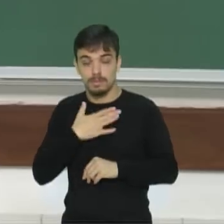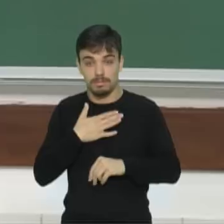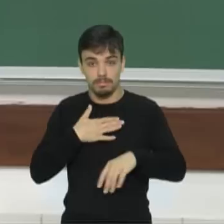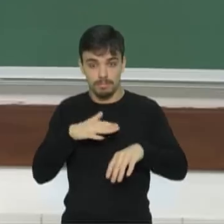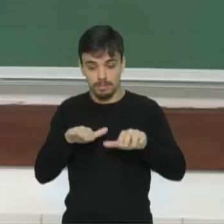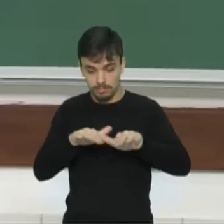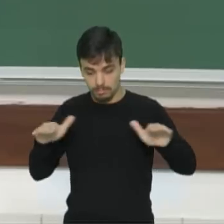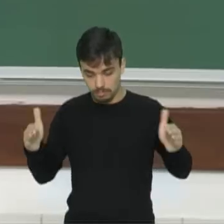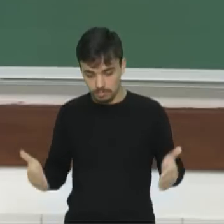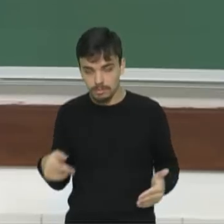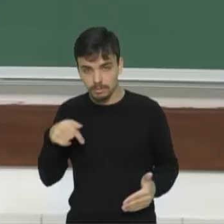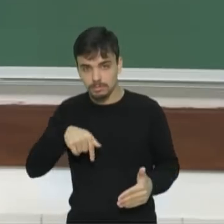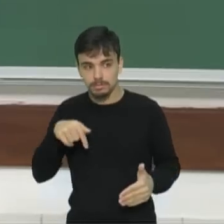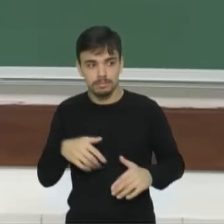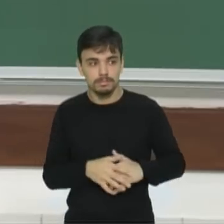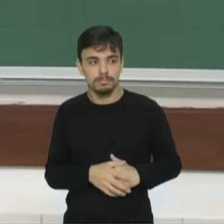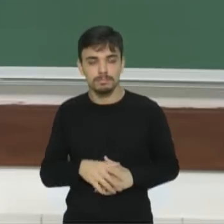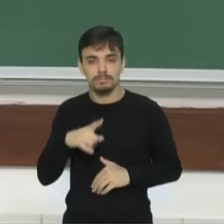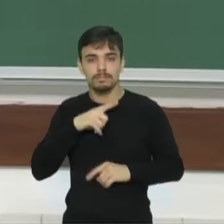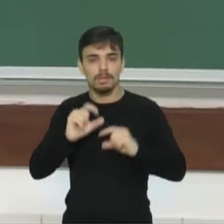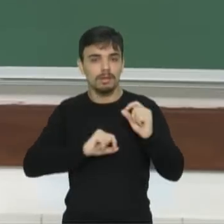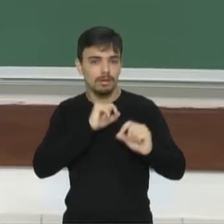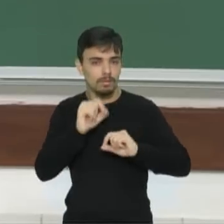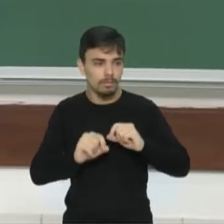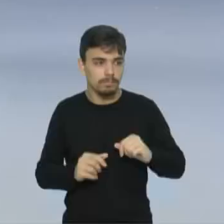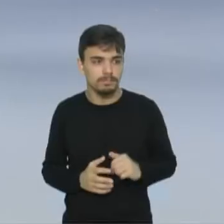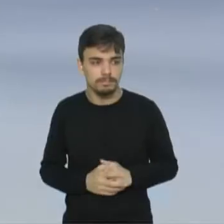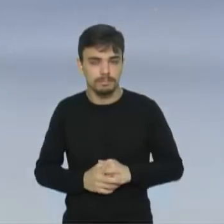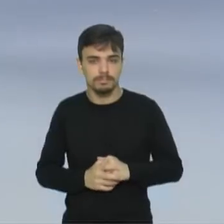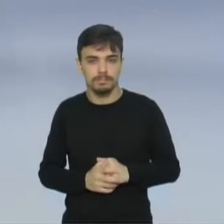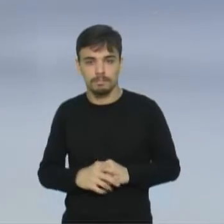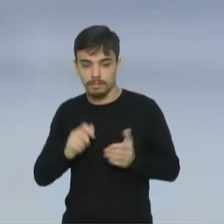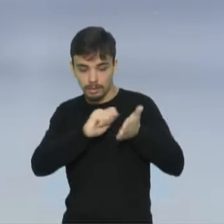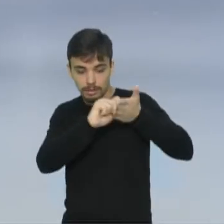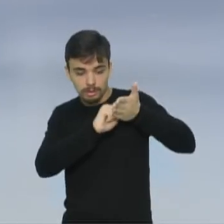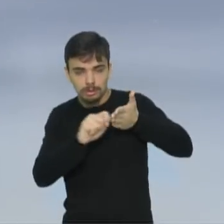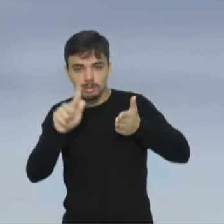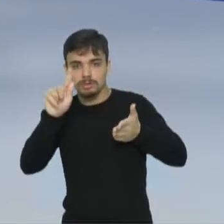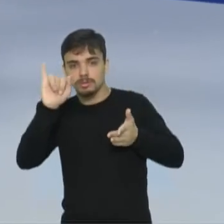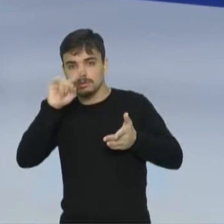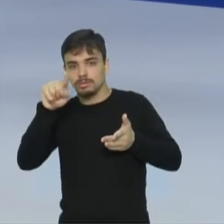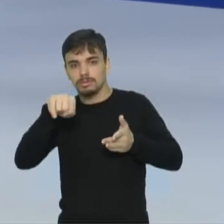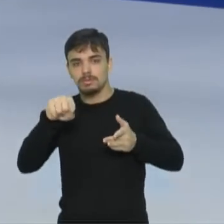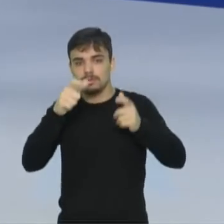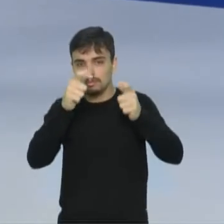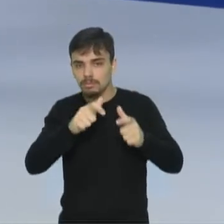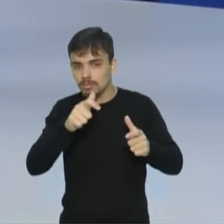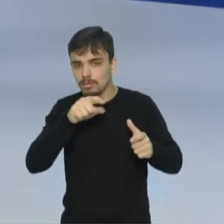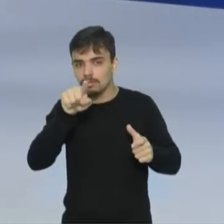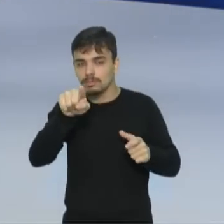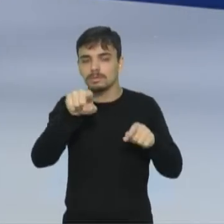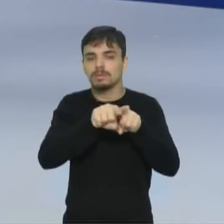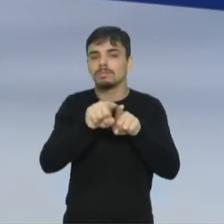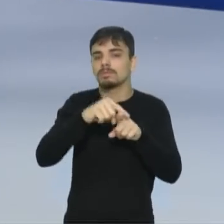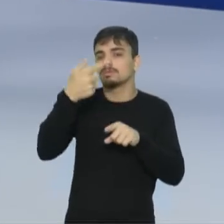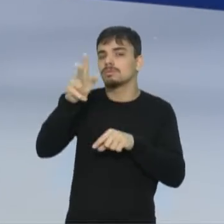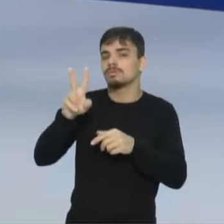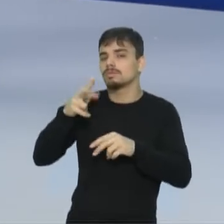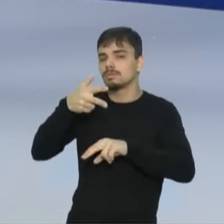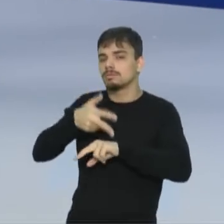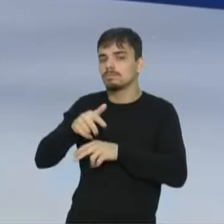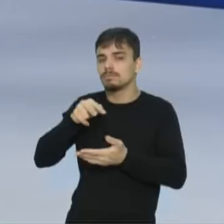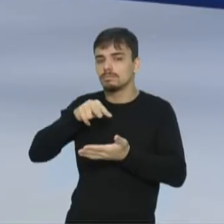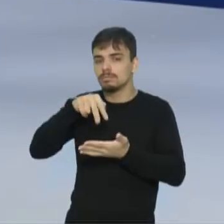mesa. O que nós temos? O giz numa posição e você aí em outra